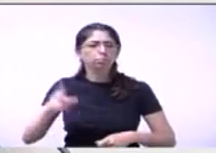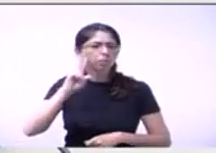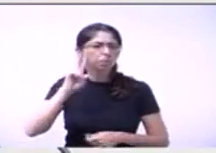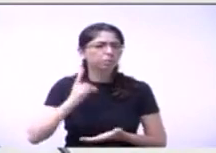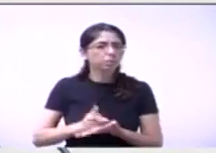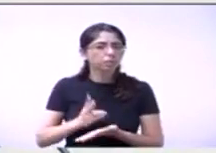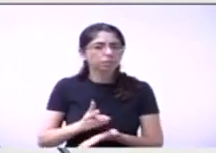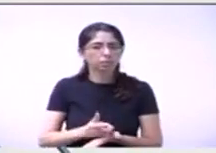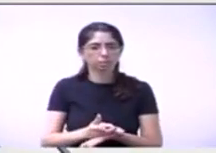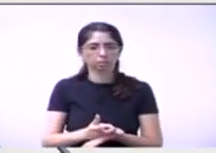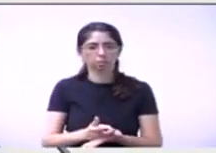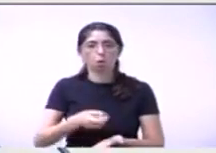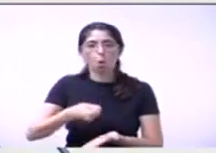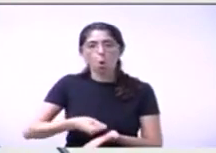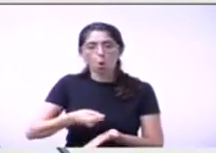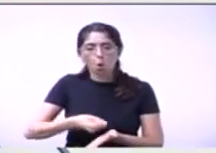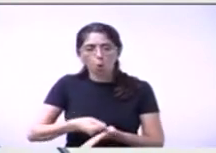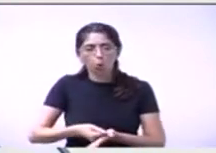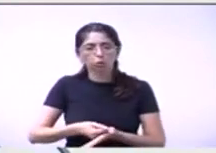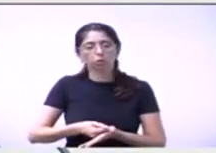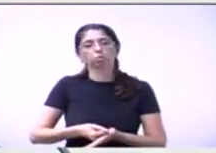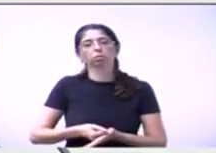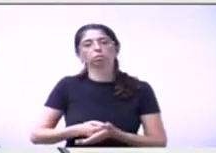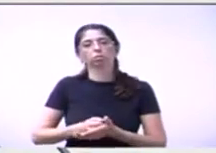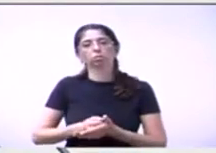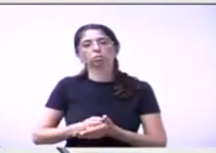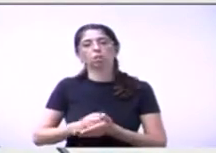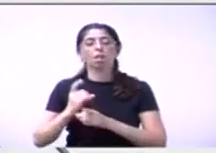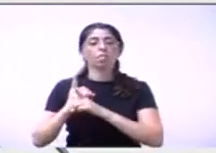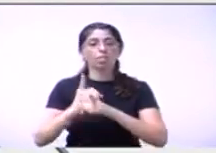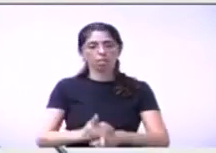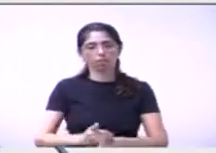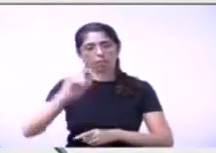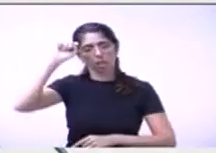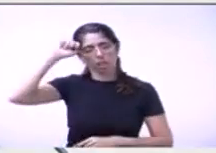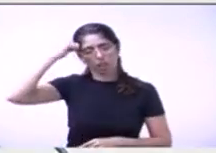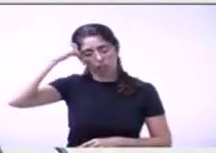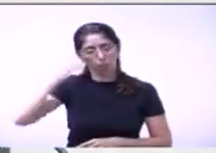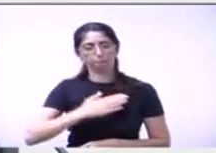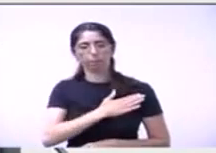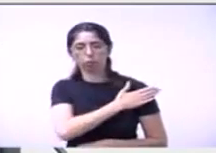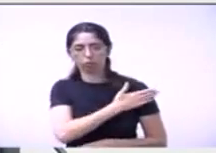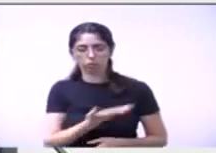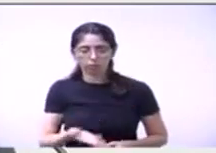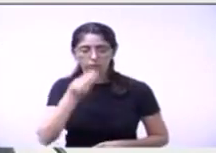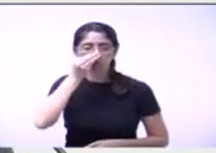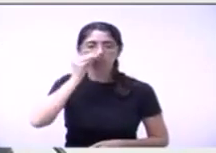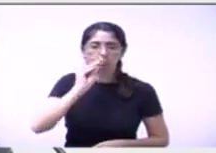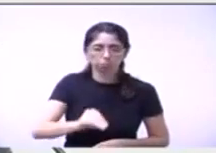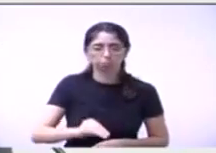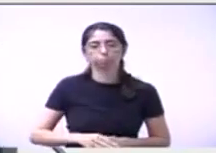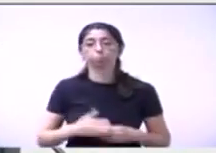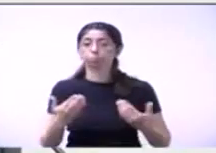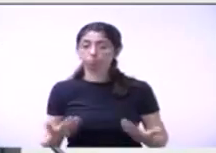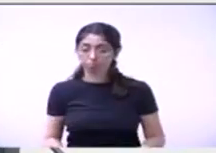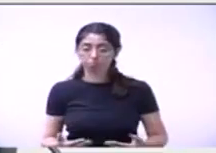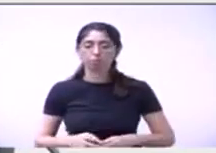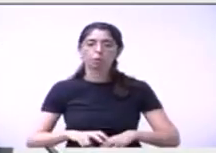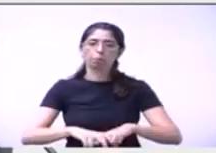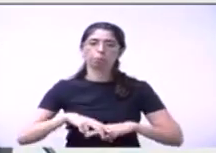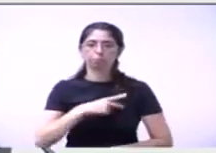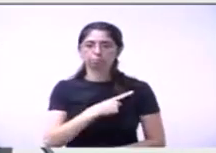Dia Internacional de Luta contra a Discriminação Racial. Então, senhor presidente, por hora é